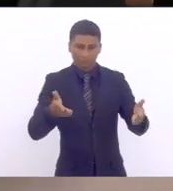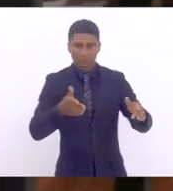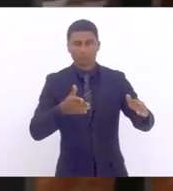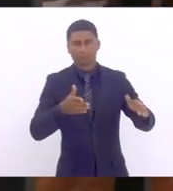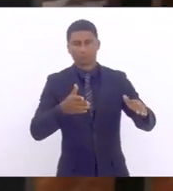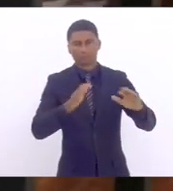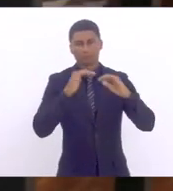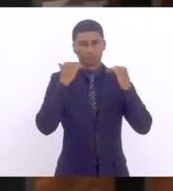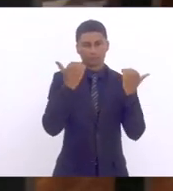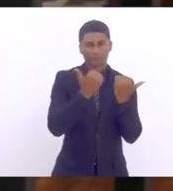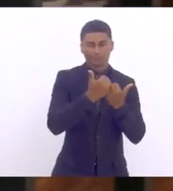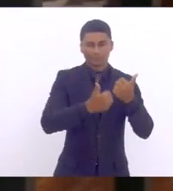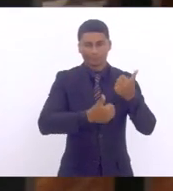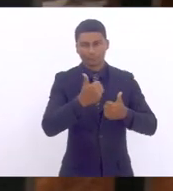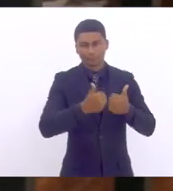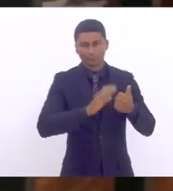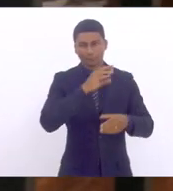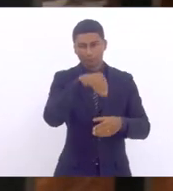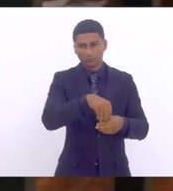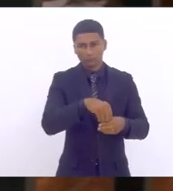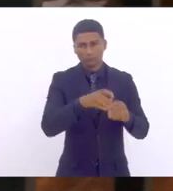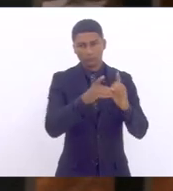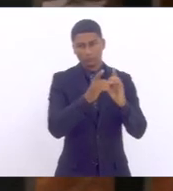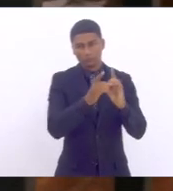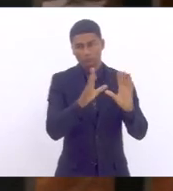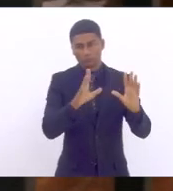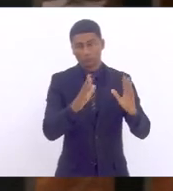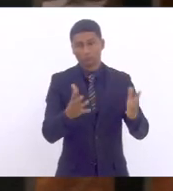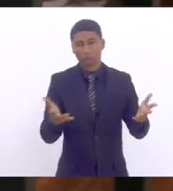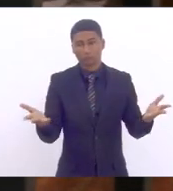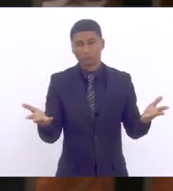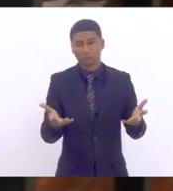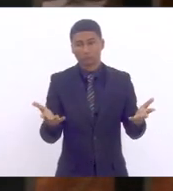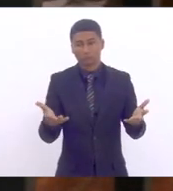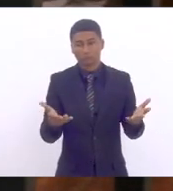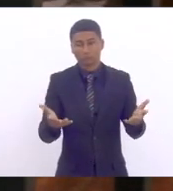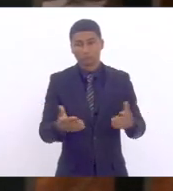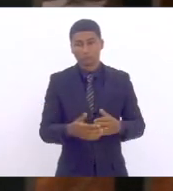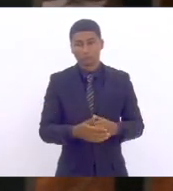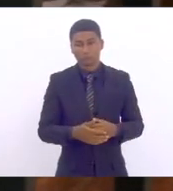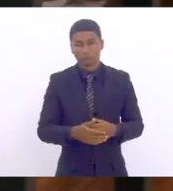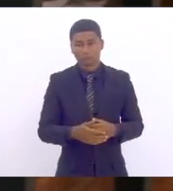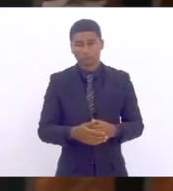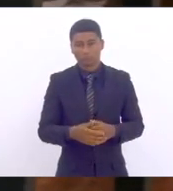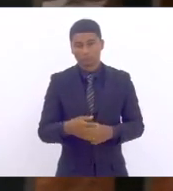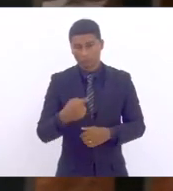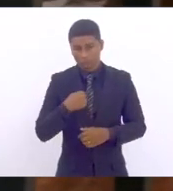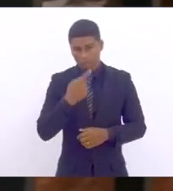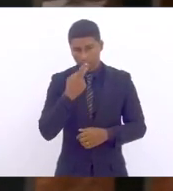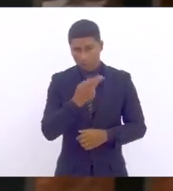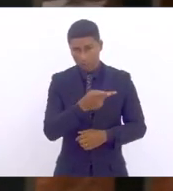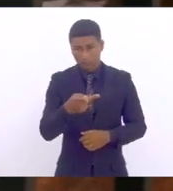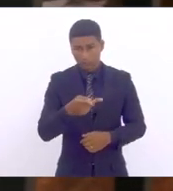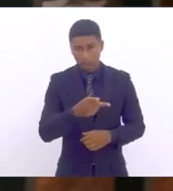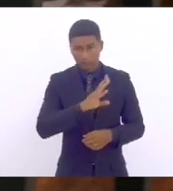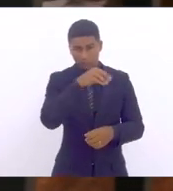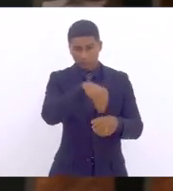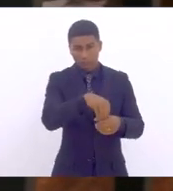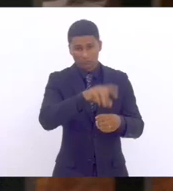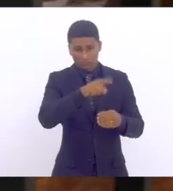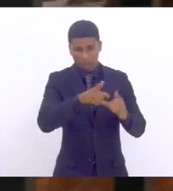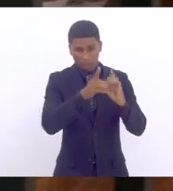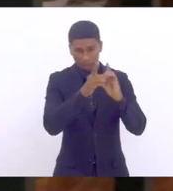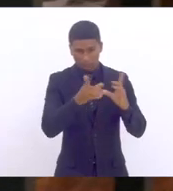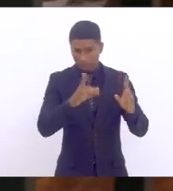futebol sejam mais democráticos. Hoje eu não posso ousar que lá é um espaço totalmente democrático, porque